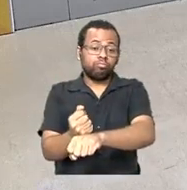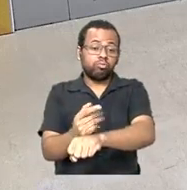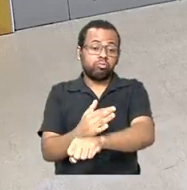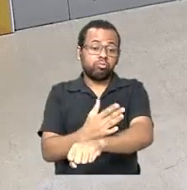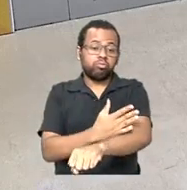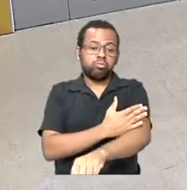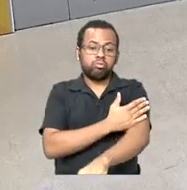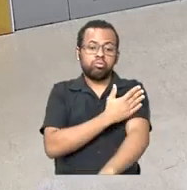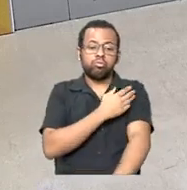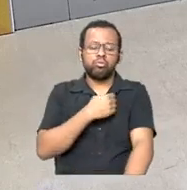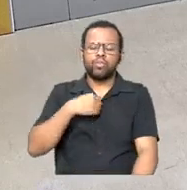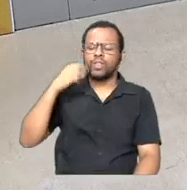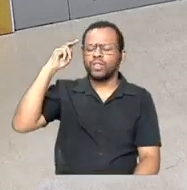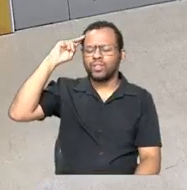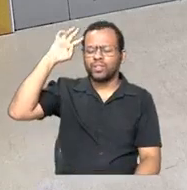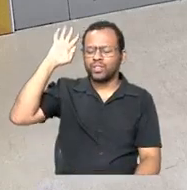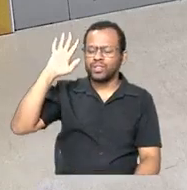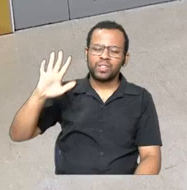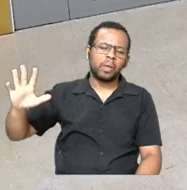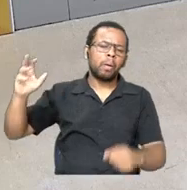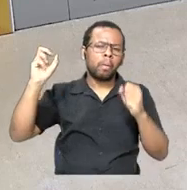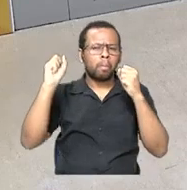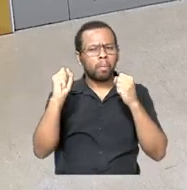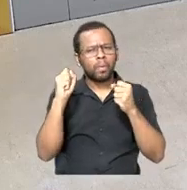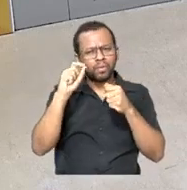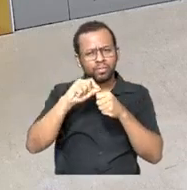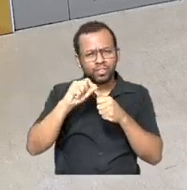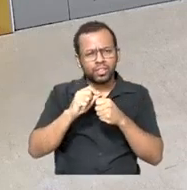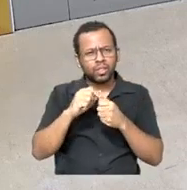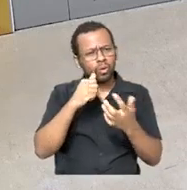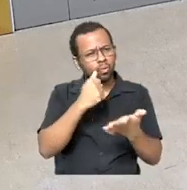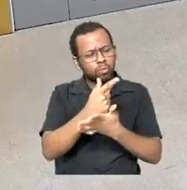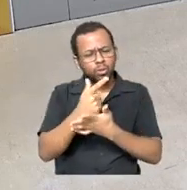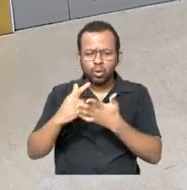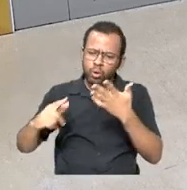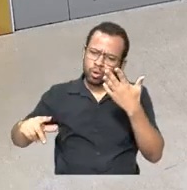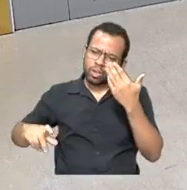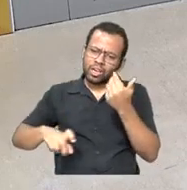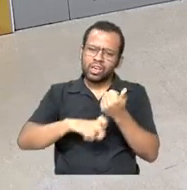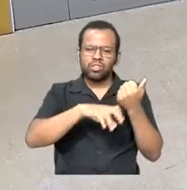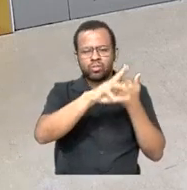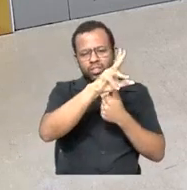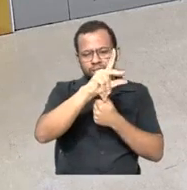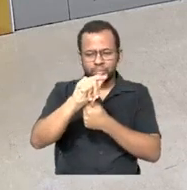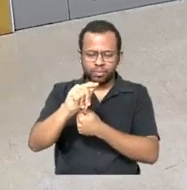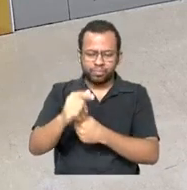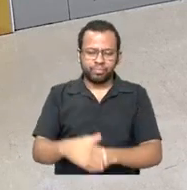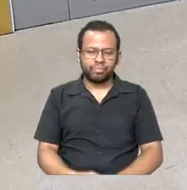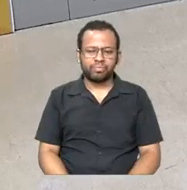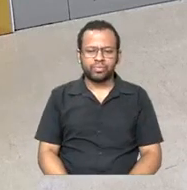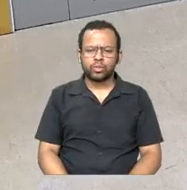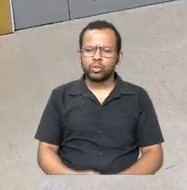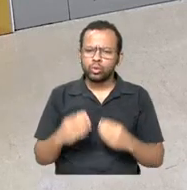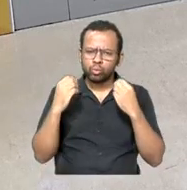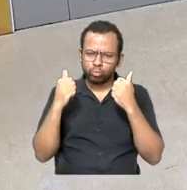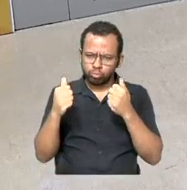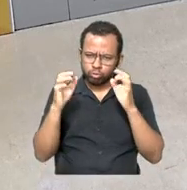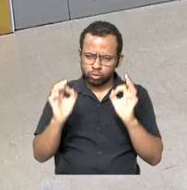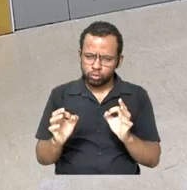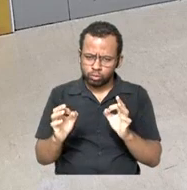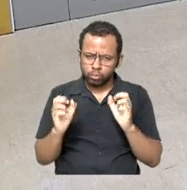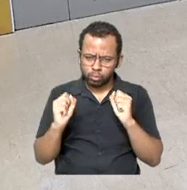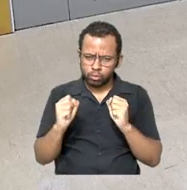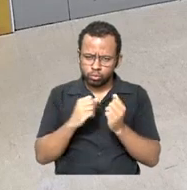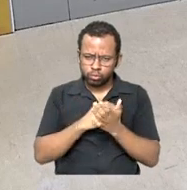fica só sonhando aí pode realizar sonho viu adquira já o seu Caju tudo pronto por aqui